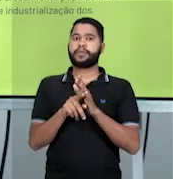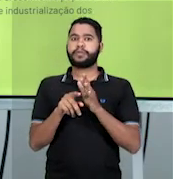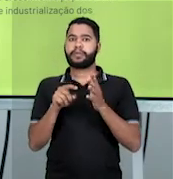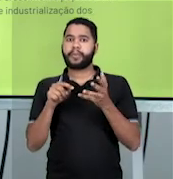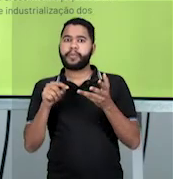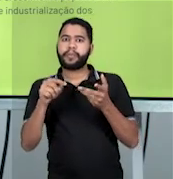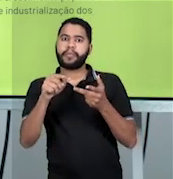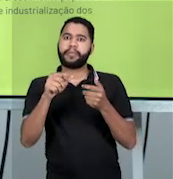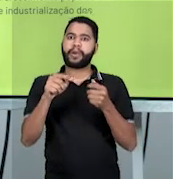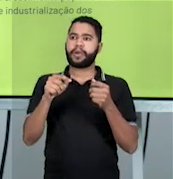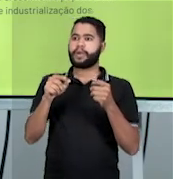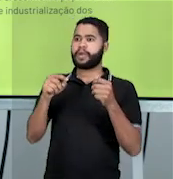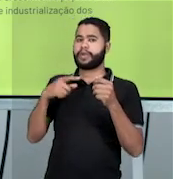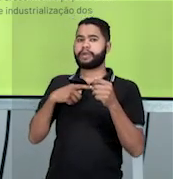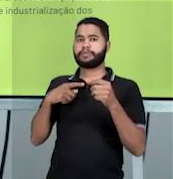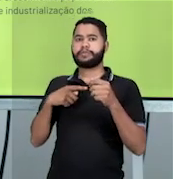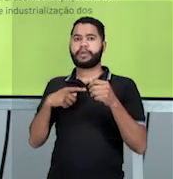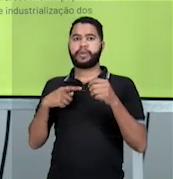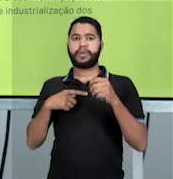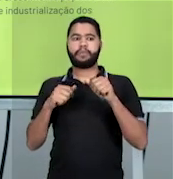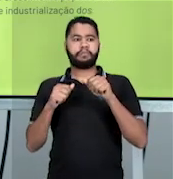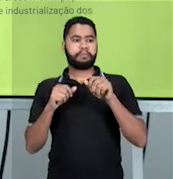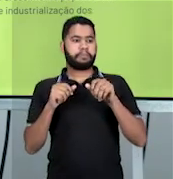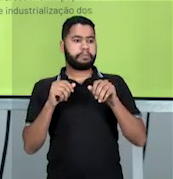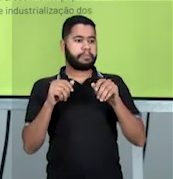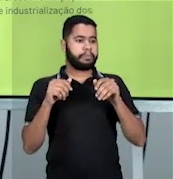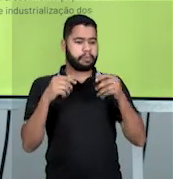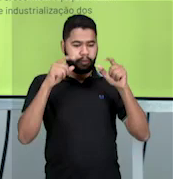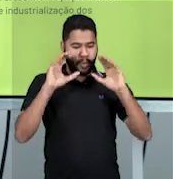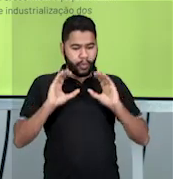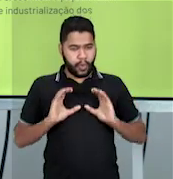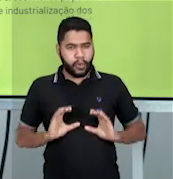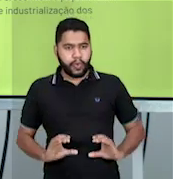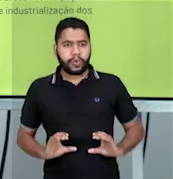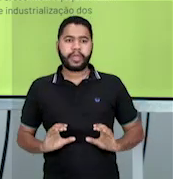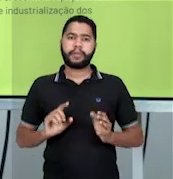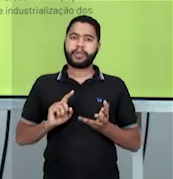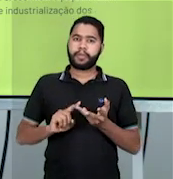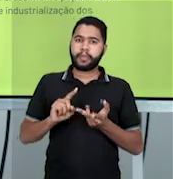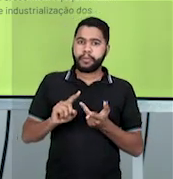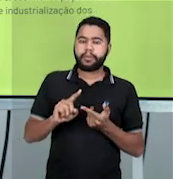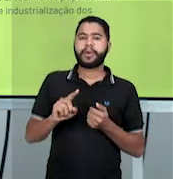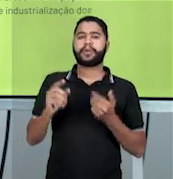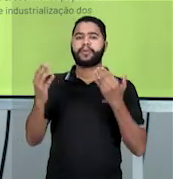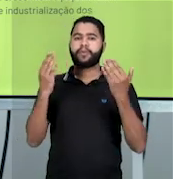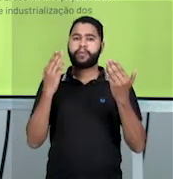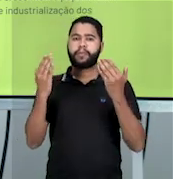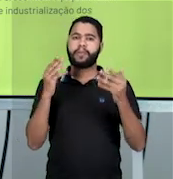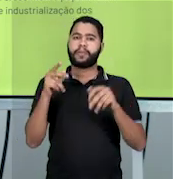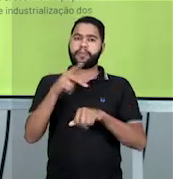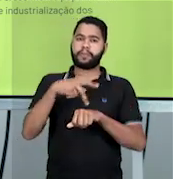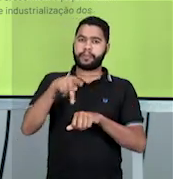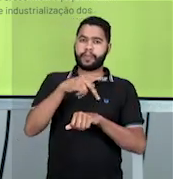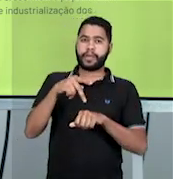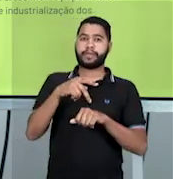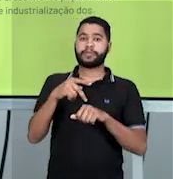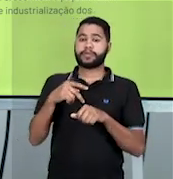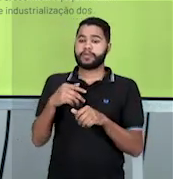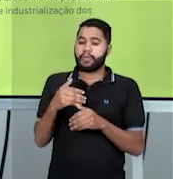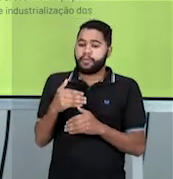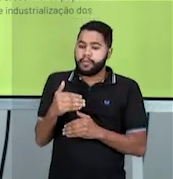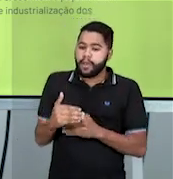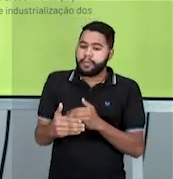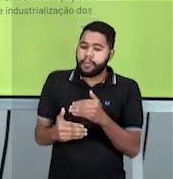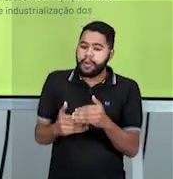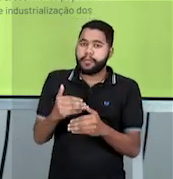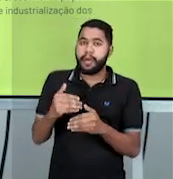essa transição demográfica, essas mudanças de comportamento, fazer um comparativo entre os países subdesenvolvidos, nós